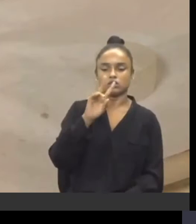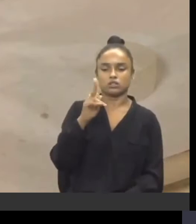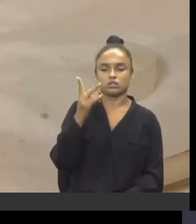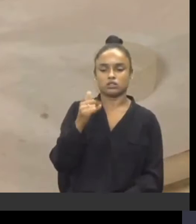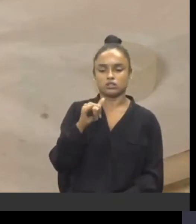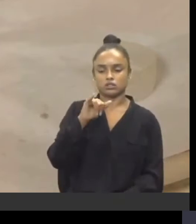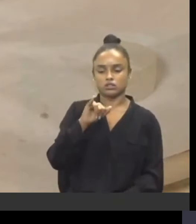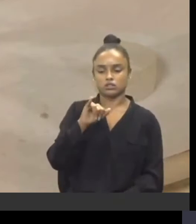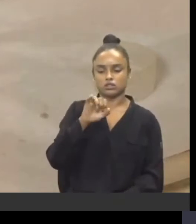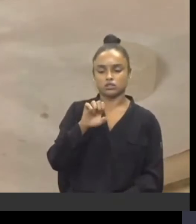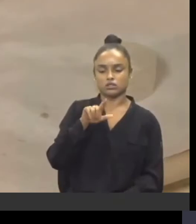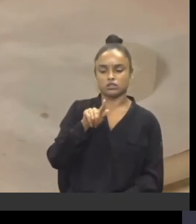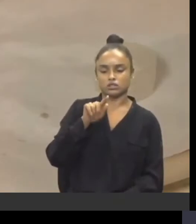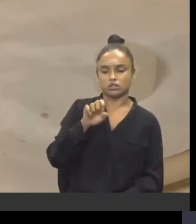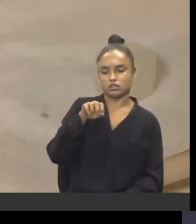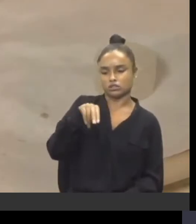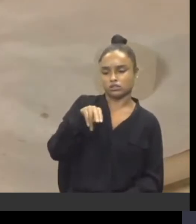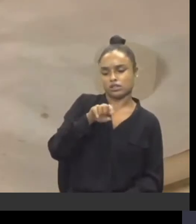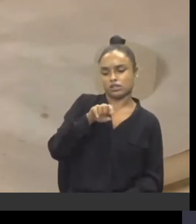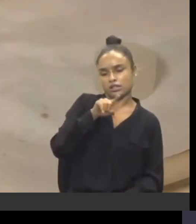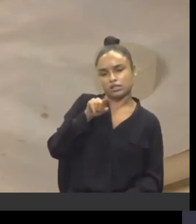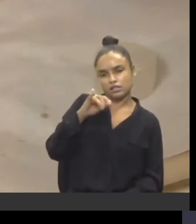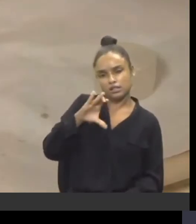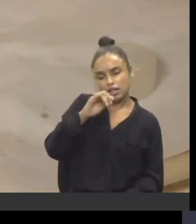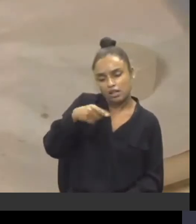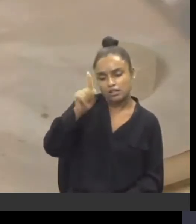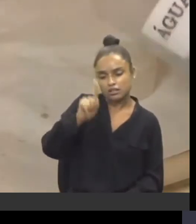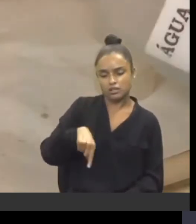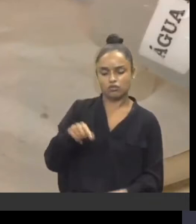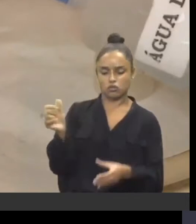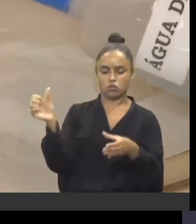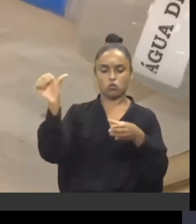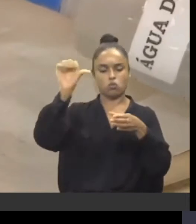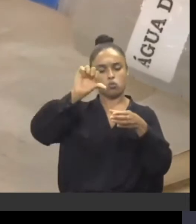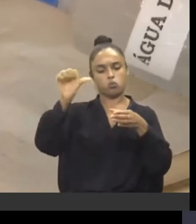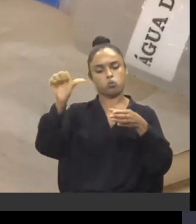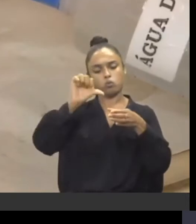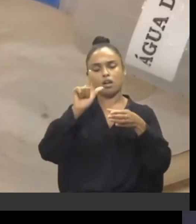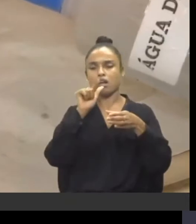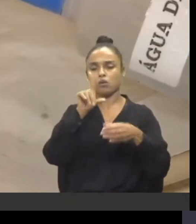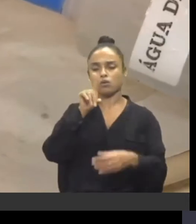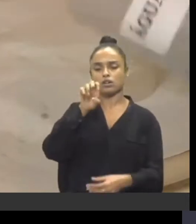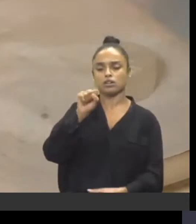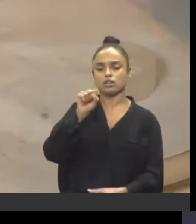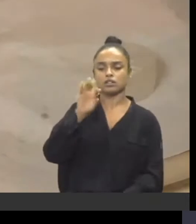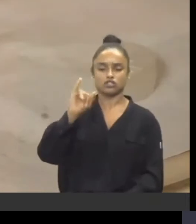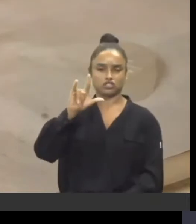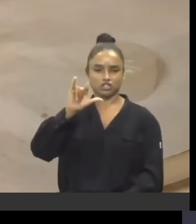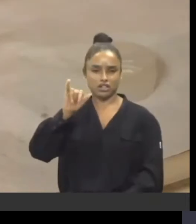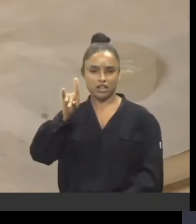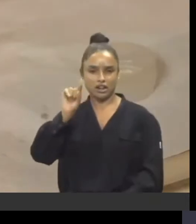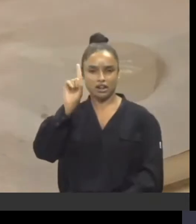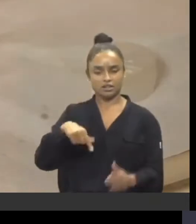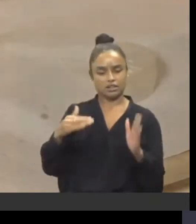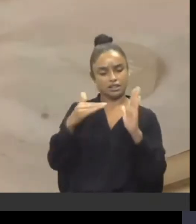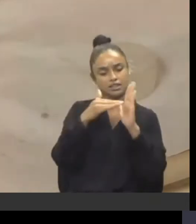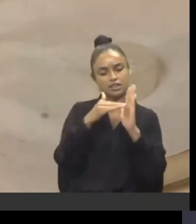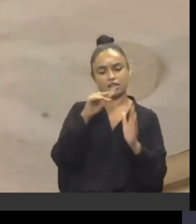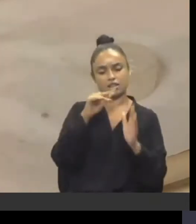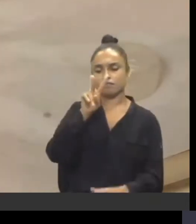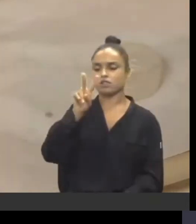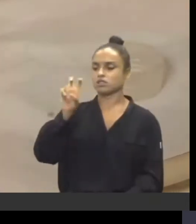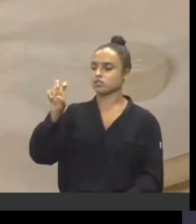usar um pouco de água destilada, aí, completando aí, aproximadamente 25 ml de solução.